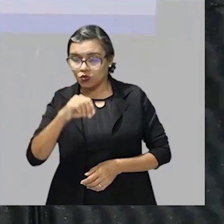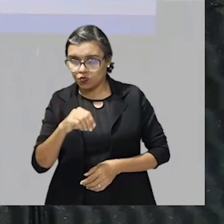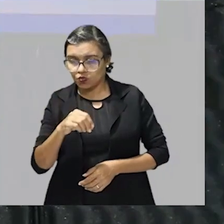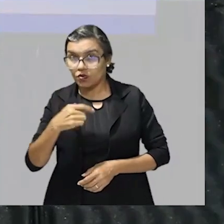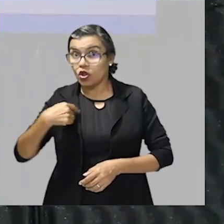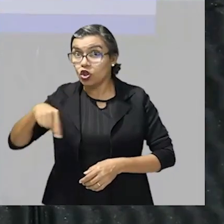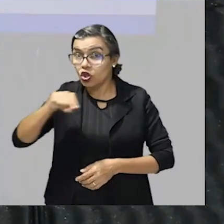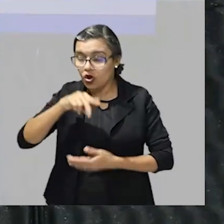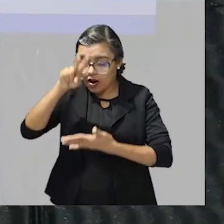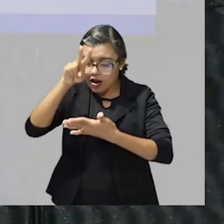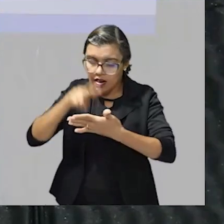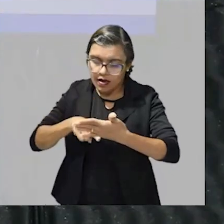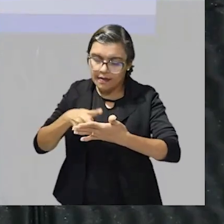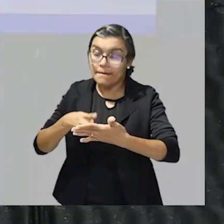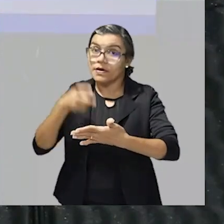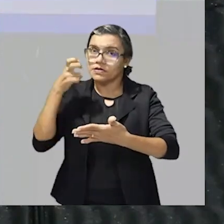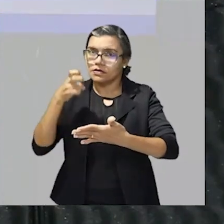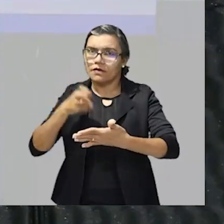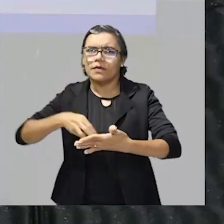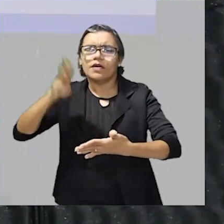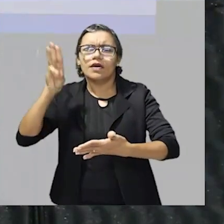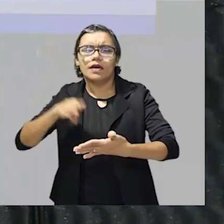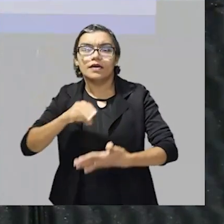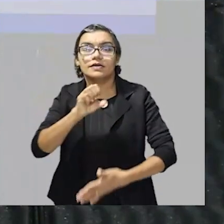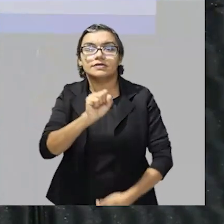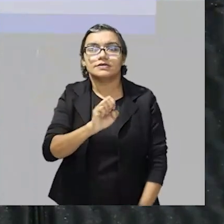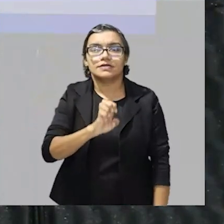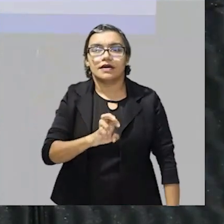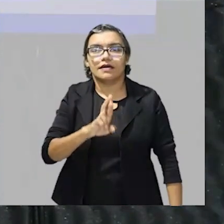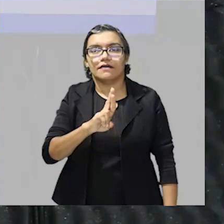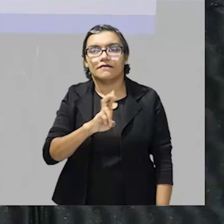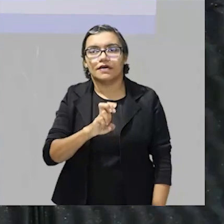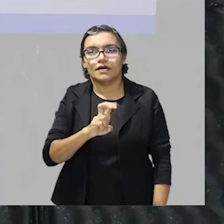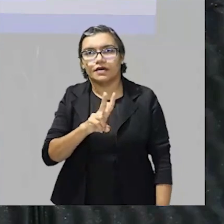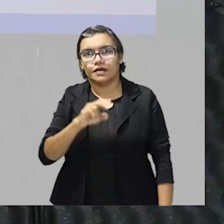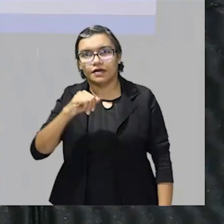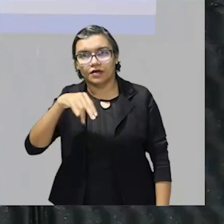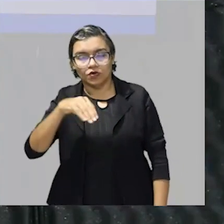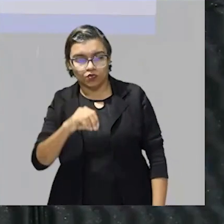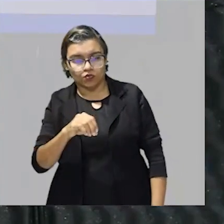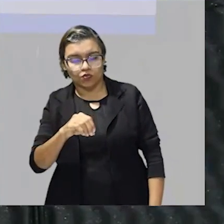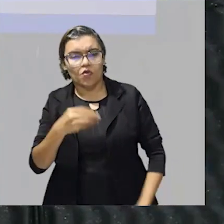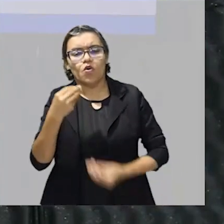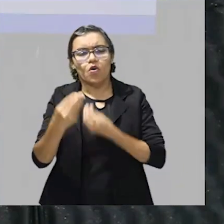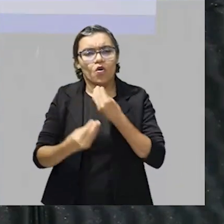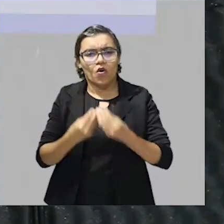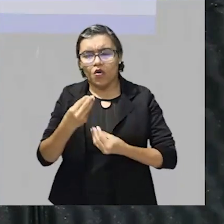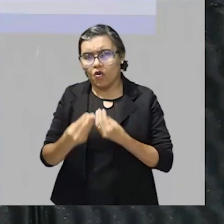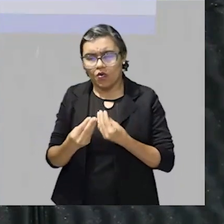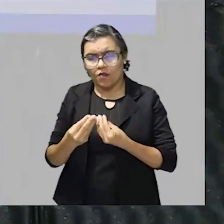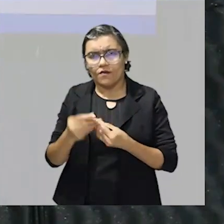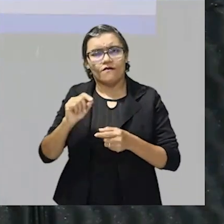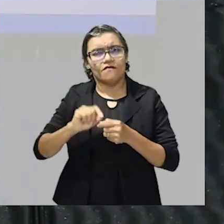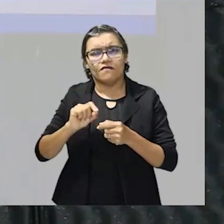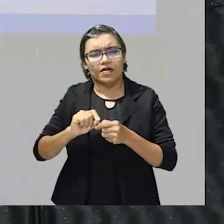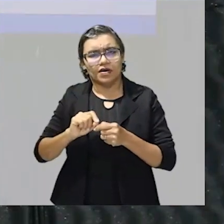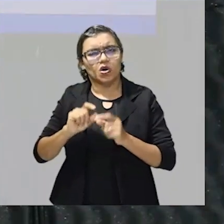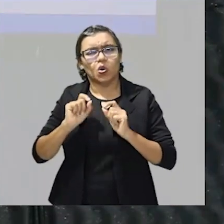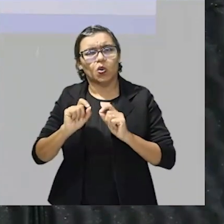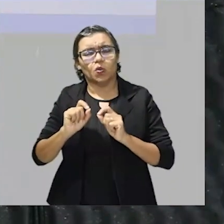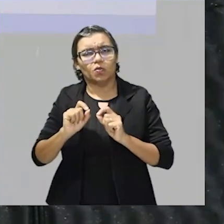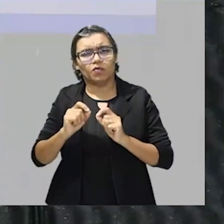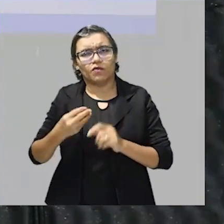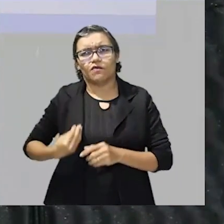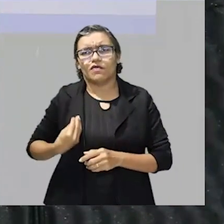quem é quem sou eu Severino e o e aqui vai para que que serve porque que eu tô fazendo o que que eu quero